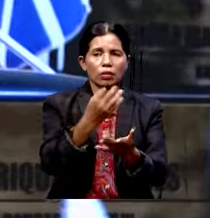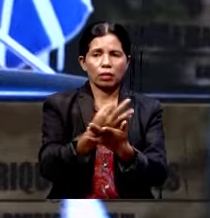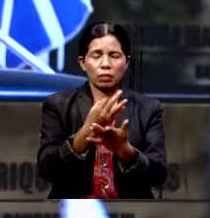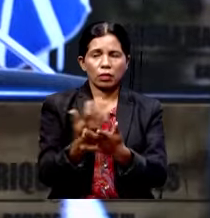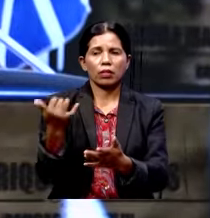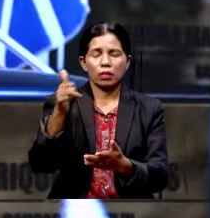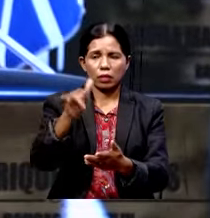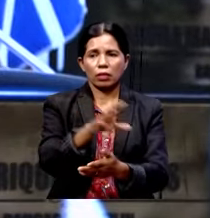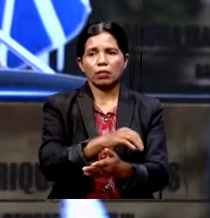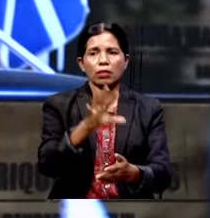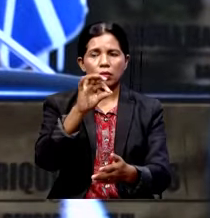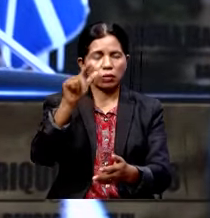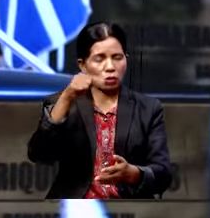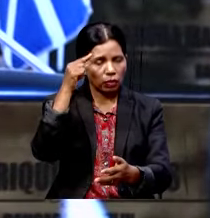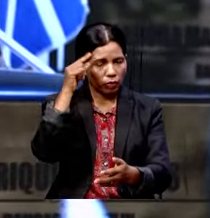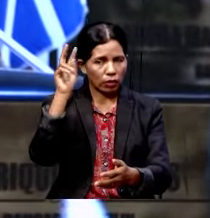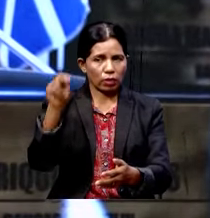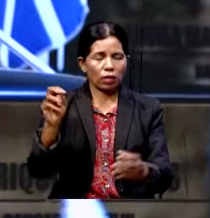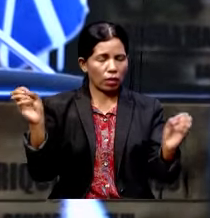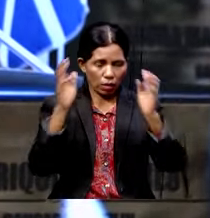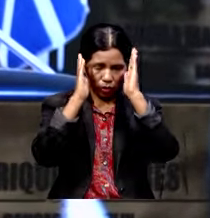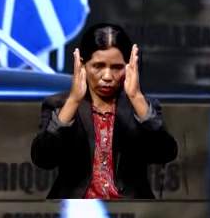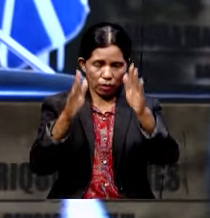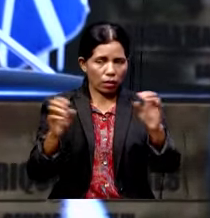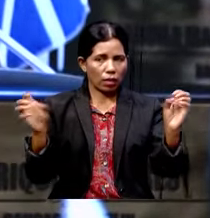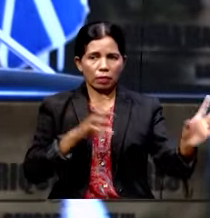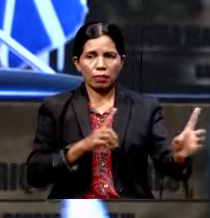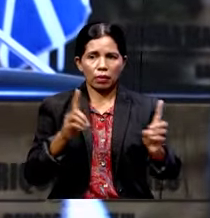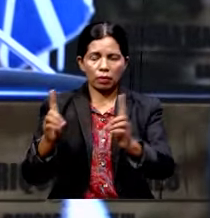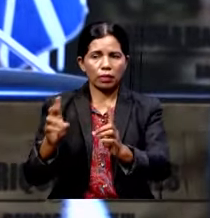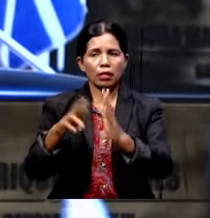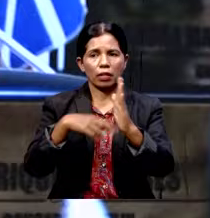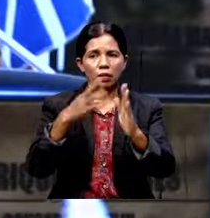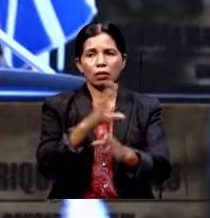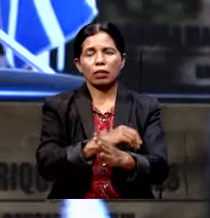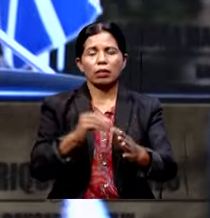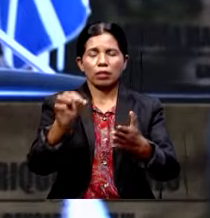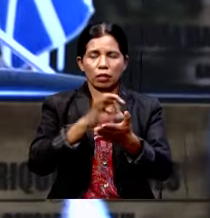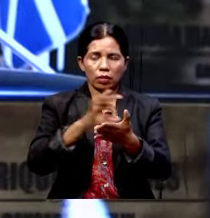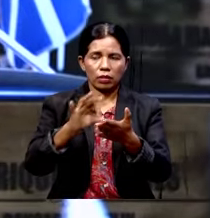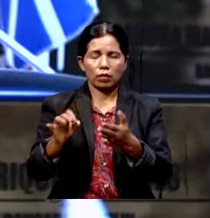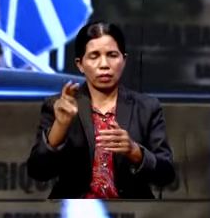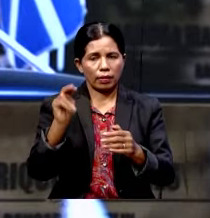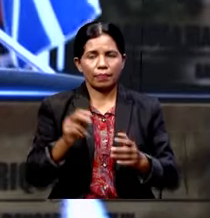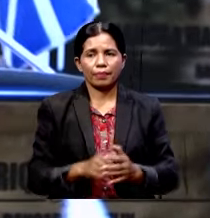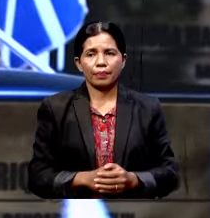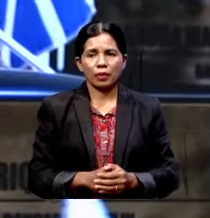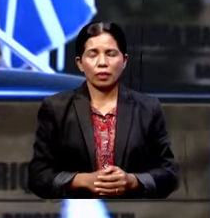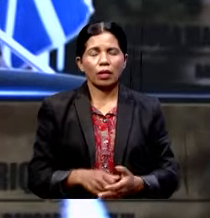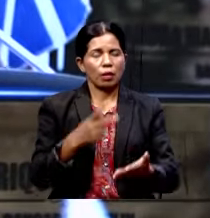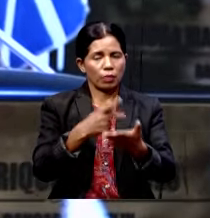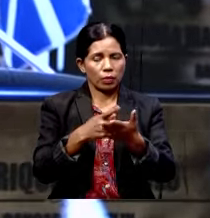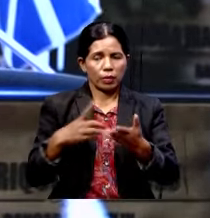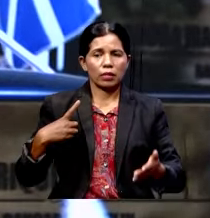sira no governo nia la reflete no la implementa princípio no mos espírito sirané. A proposta